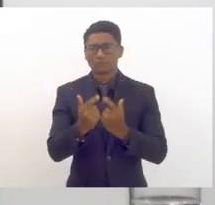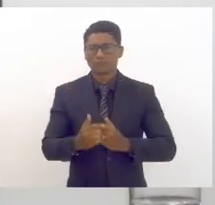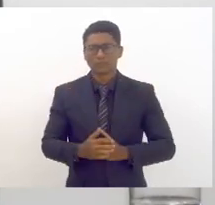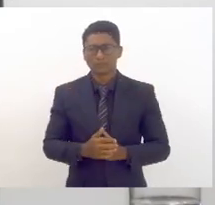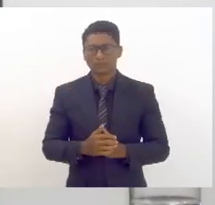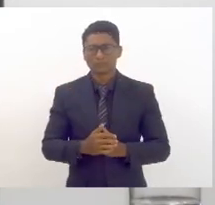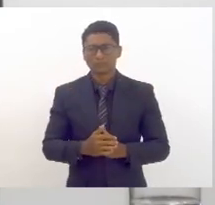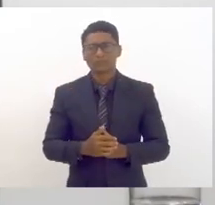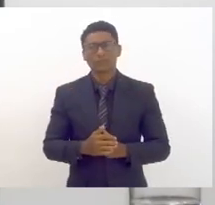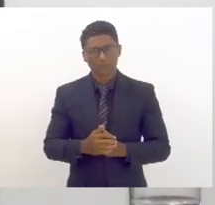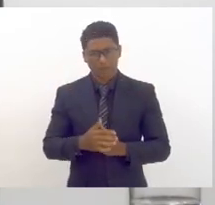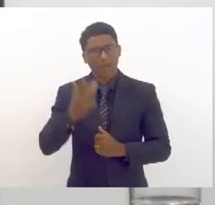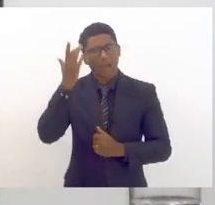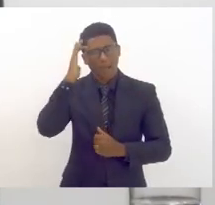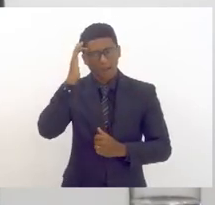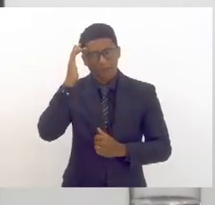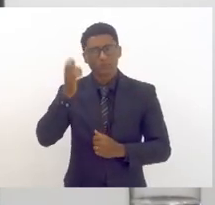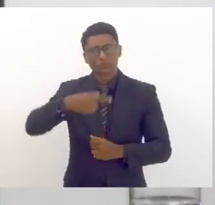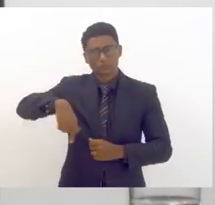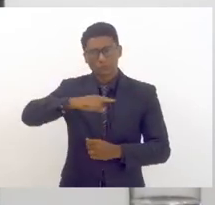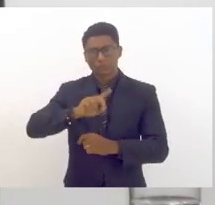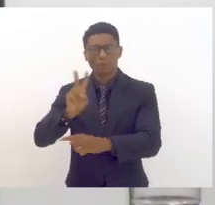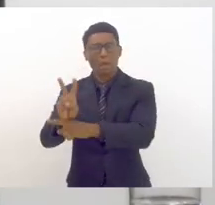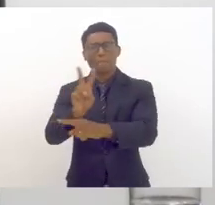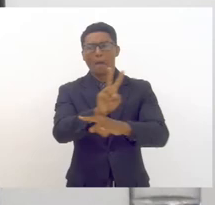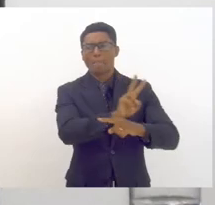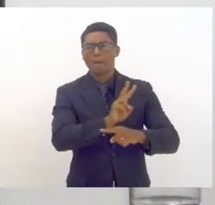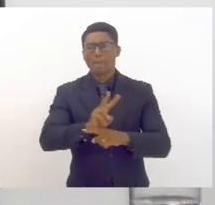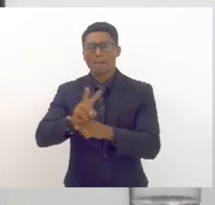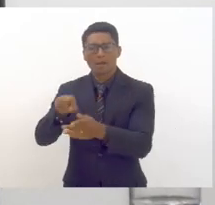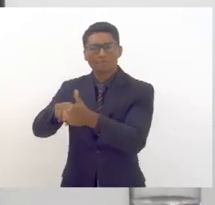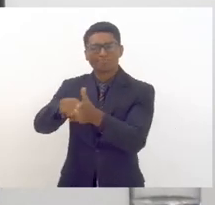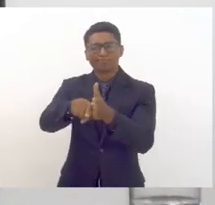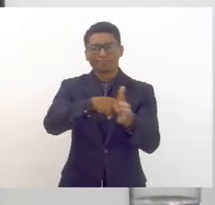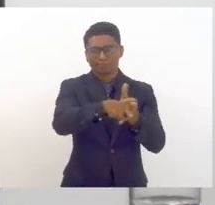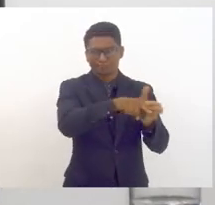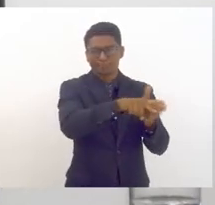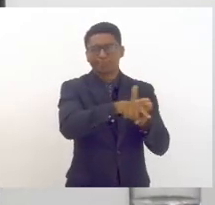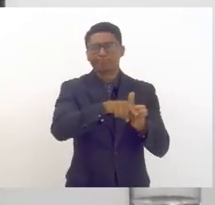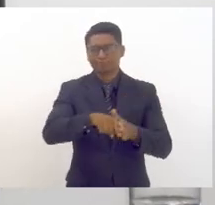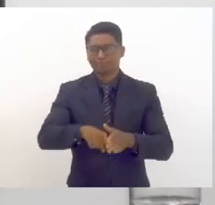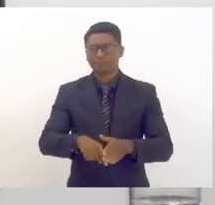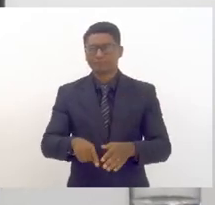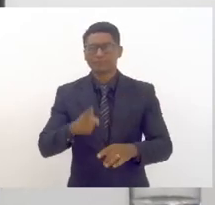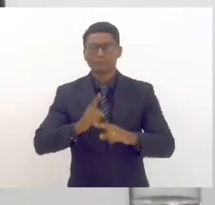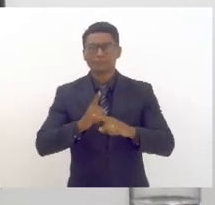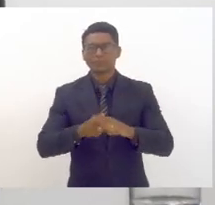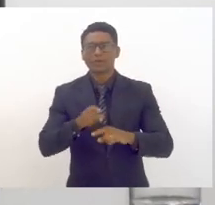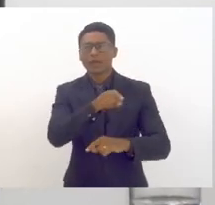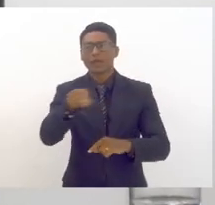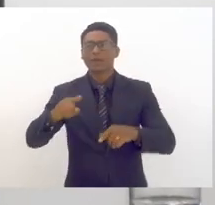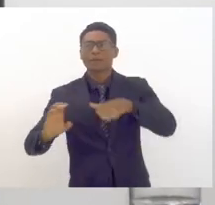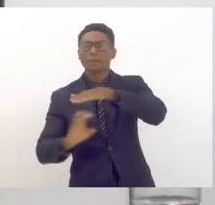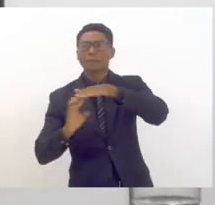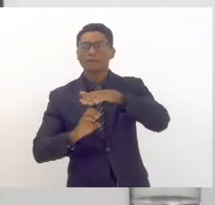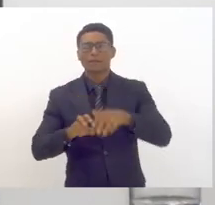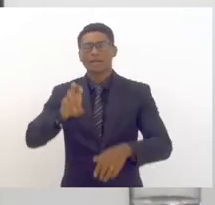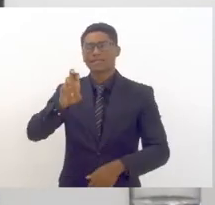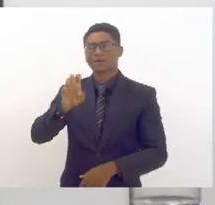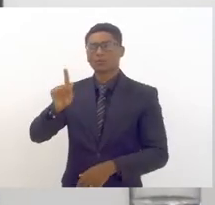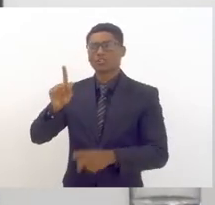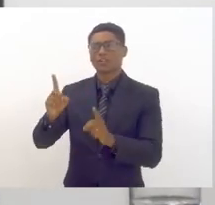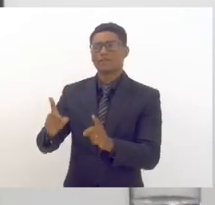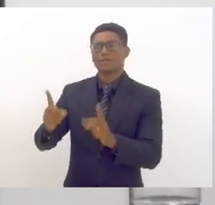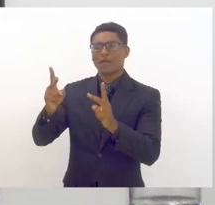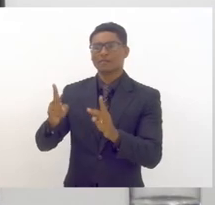mas tinha que fiscalizar e cobrar, porque o serviço dela não é bom, ela vende 5G, mas funciona 3, vende o 5,